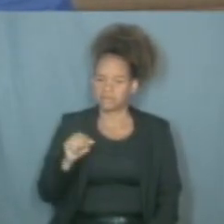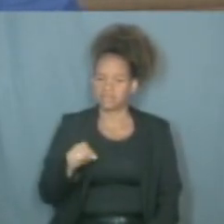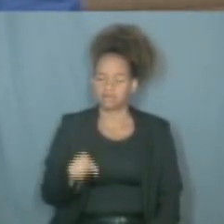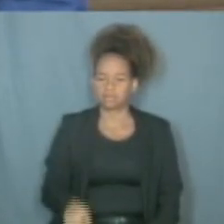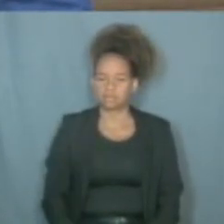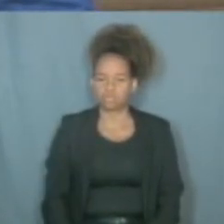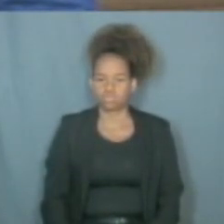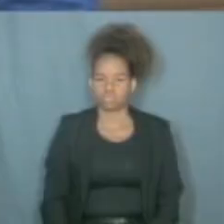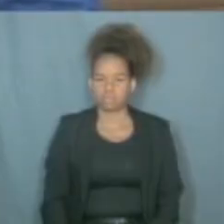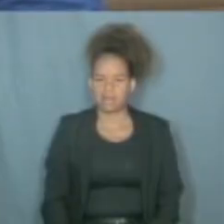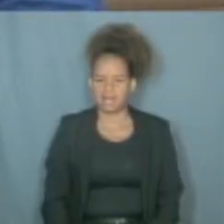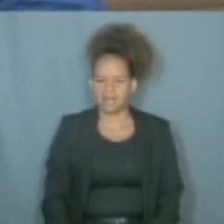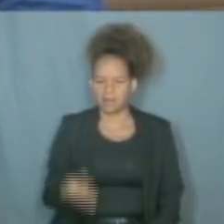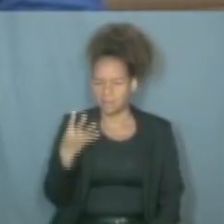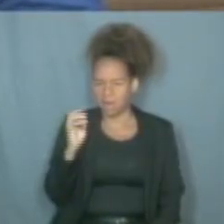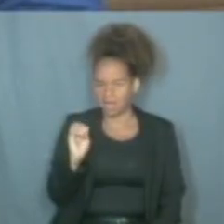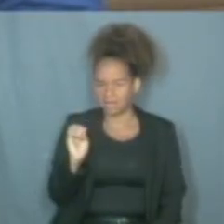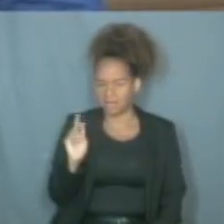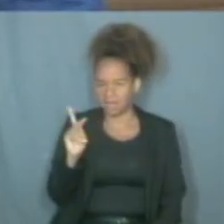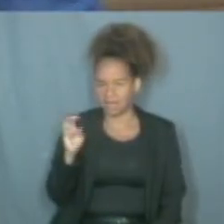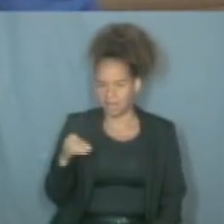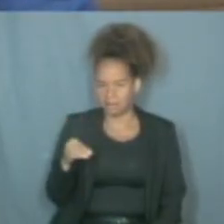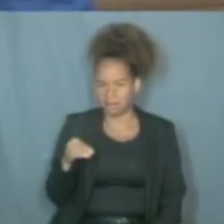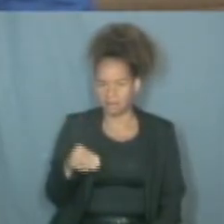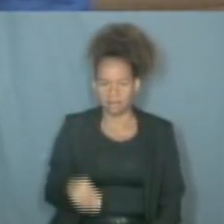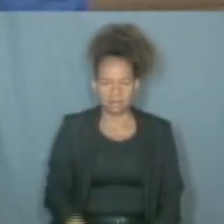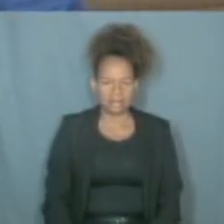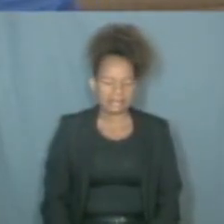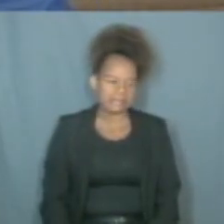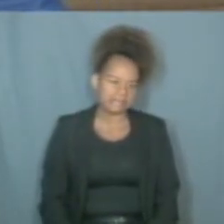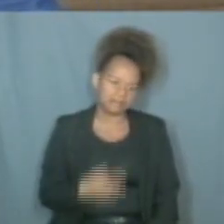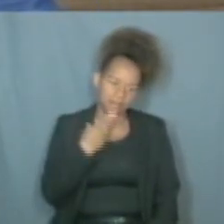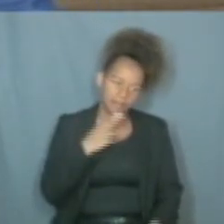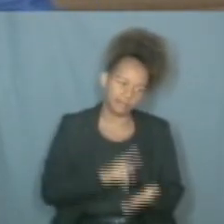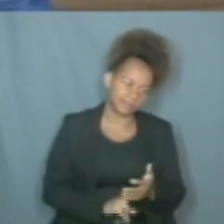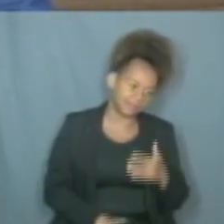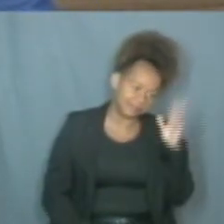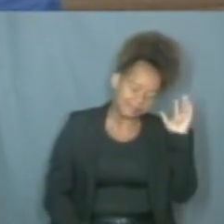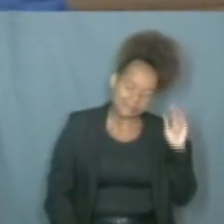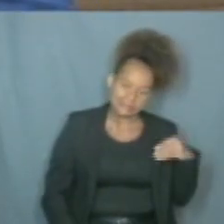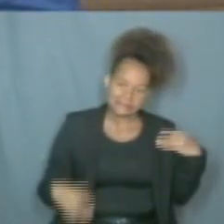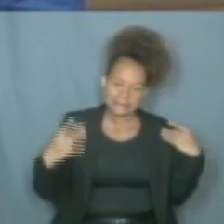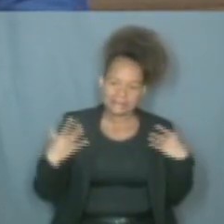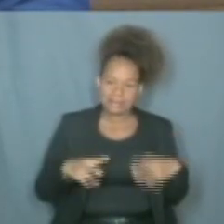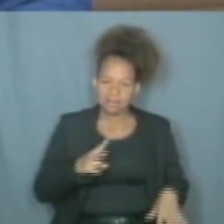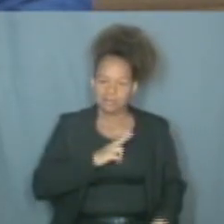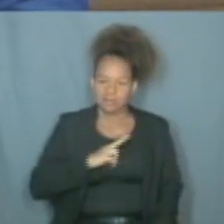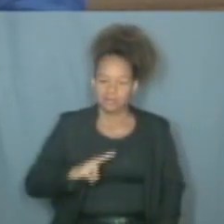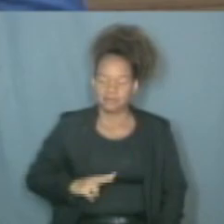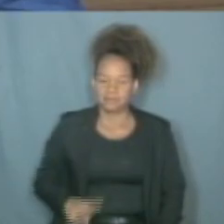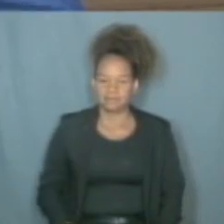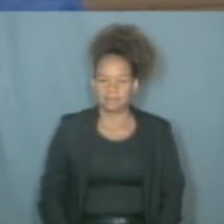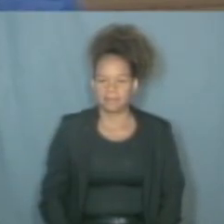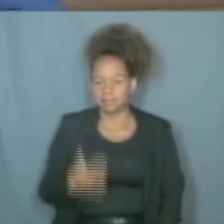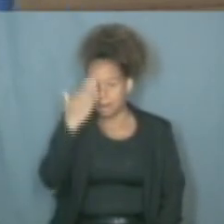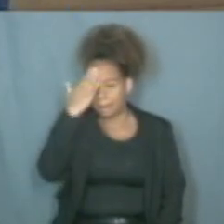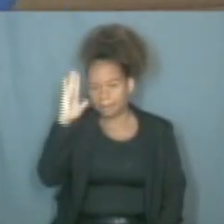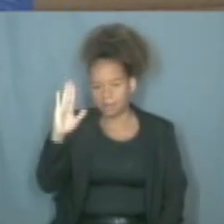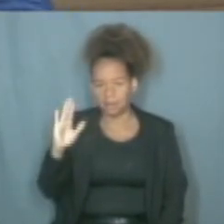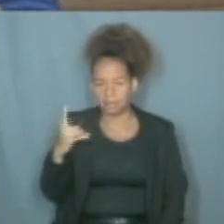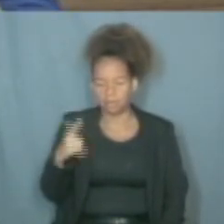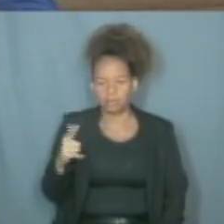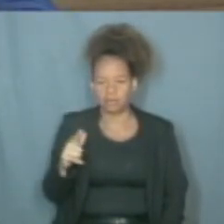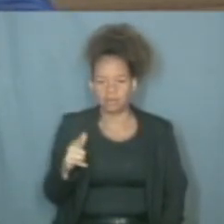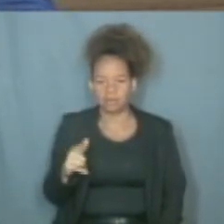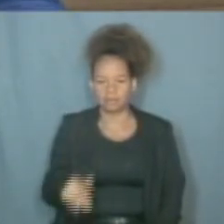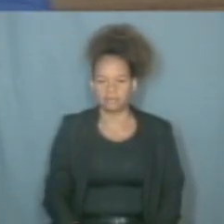chegou e falou, é 40 km por hora agora? Eu falei, ele, levei multa então, viu? O próprio vereador, ele não sabia que era, porque não tem